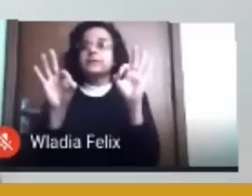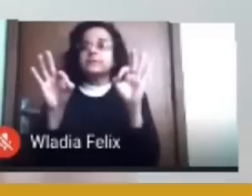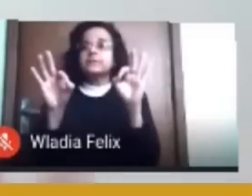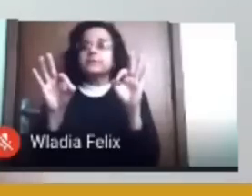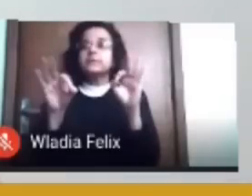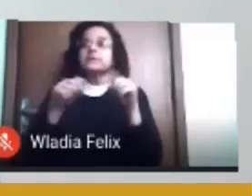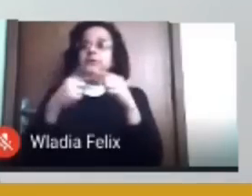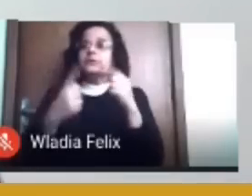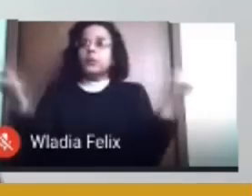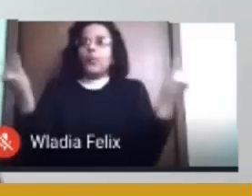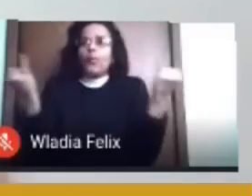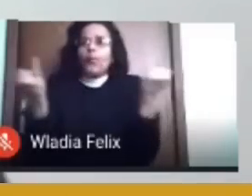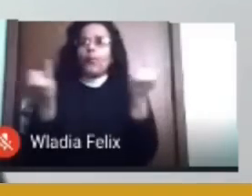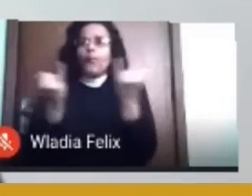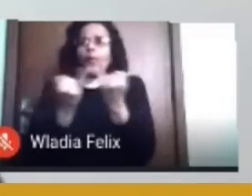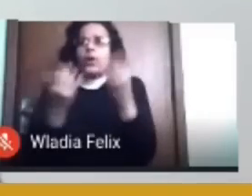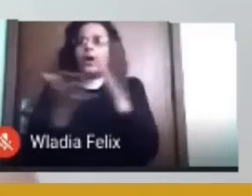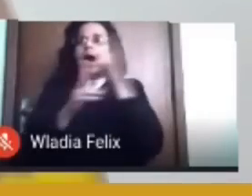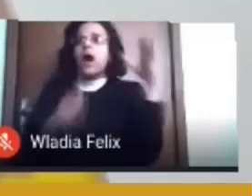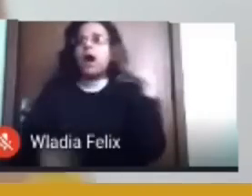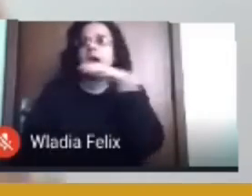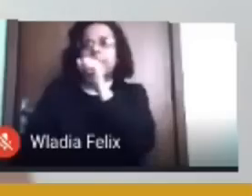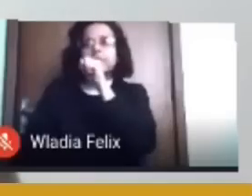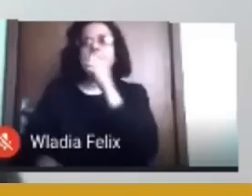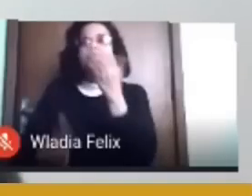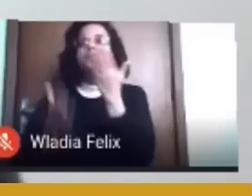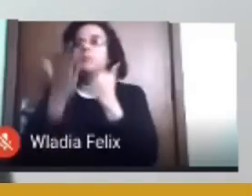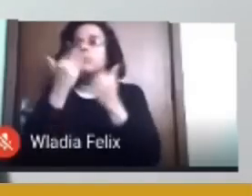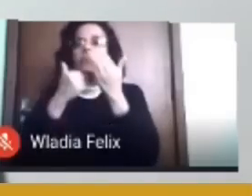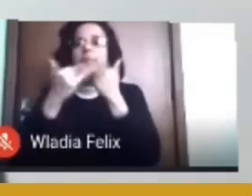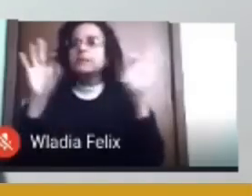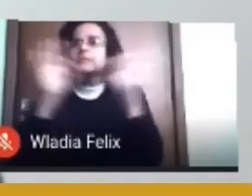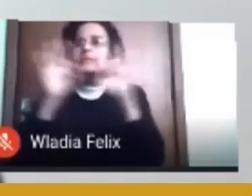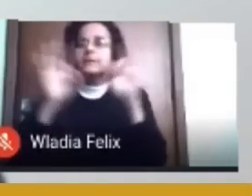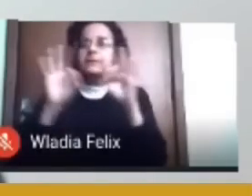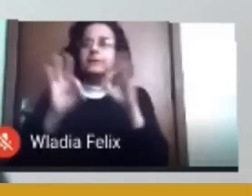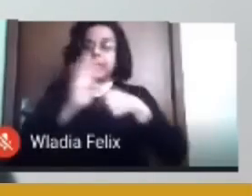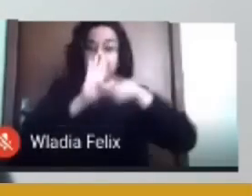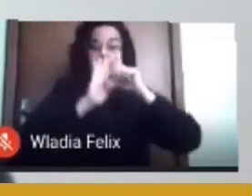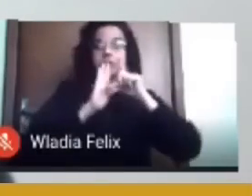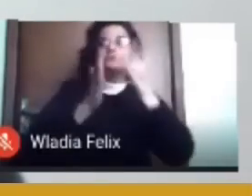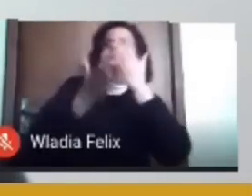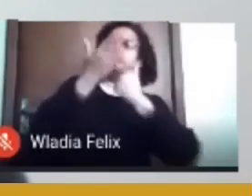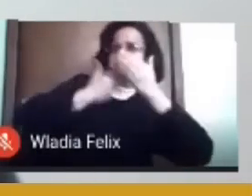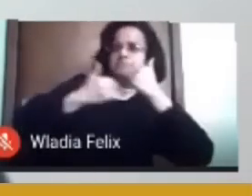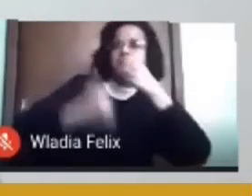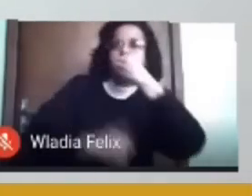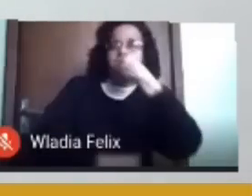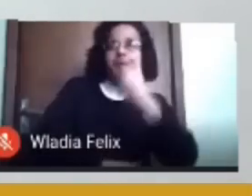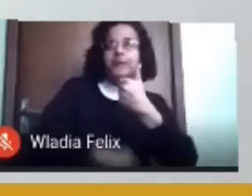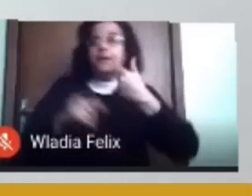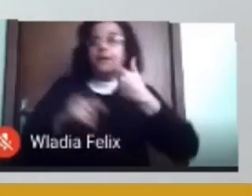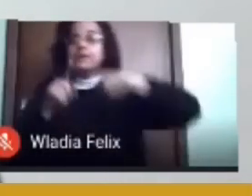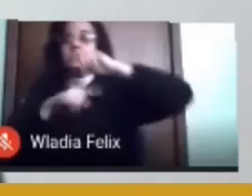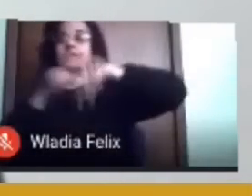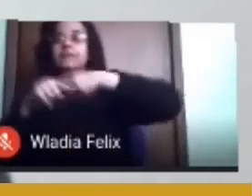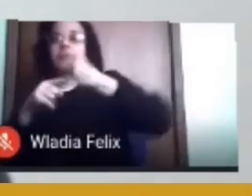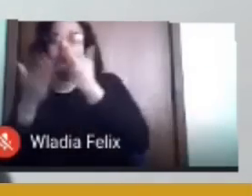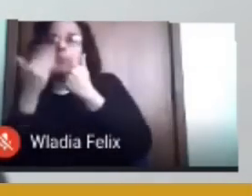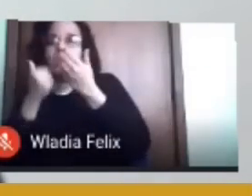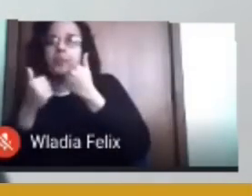de comer, agressividade, retrocesso no desenvolvimento, ou seja, quando ela volta a agir como bebê,